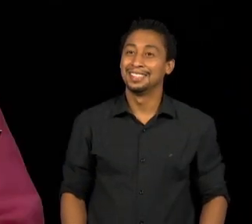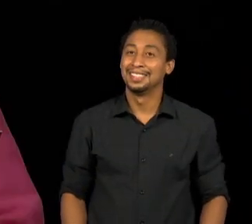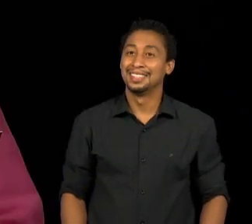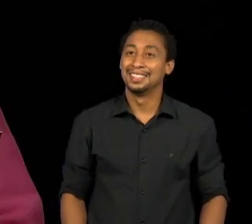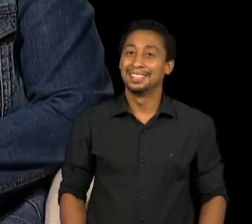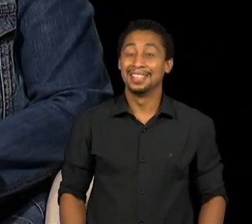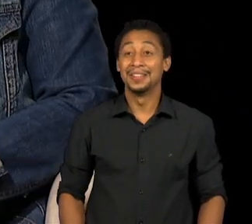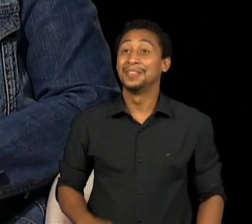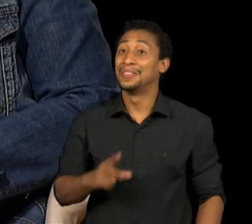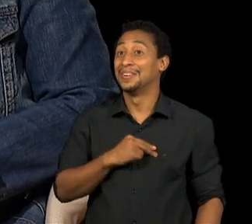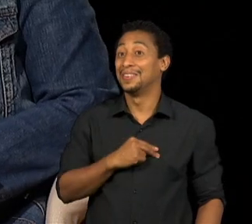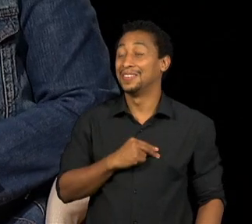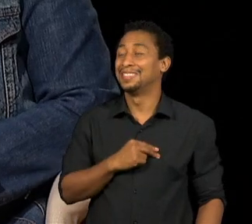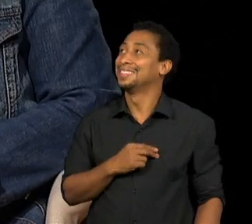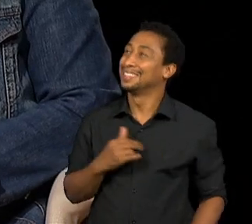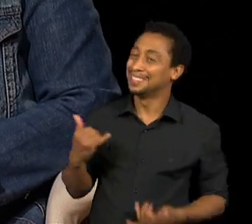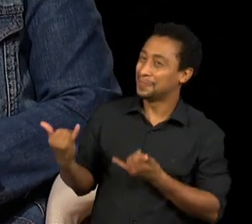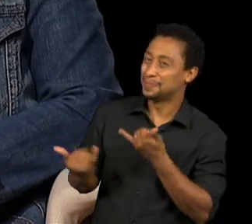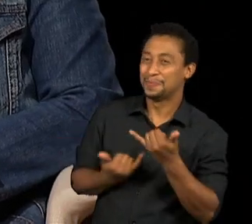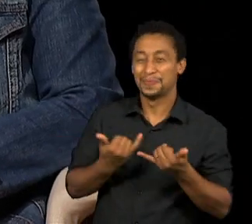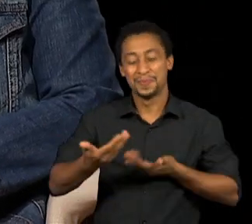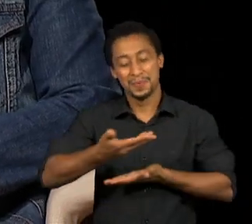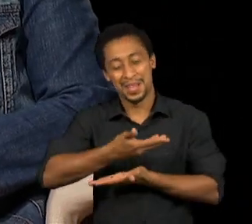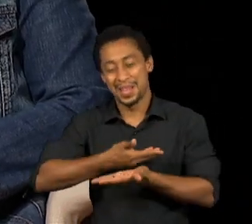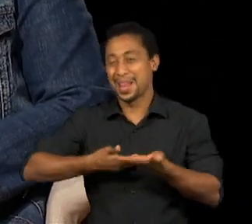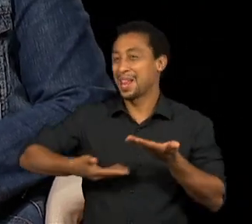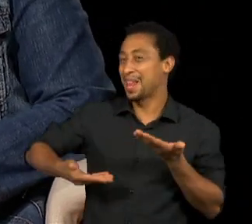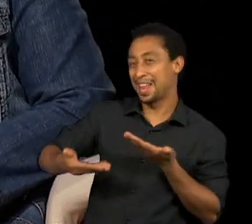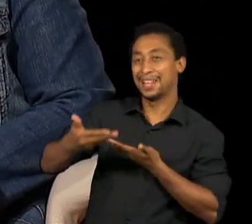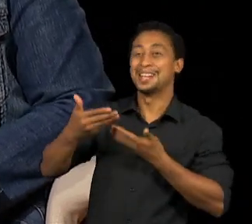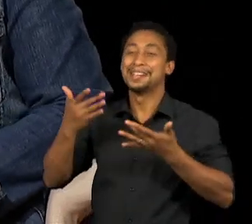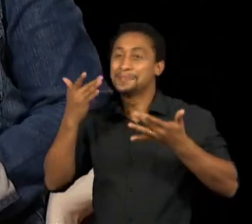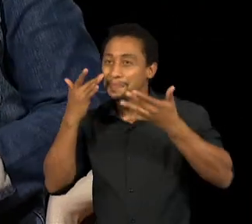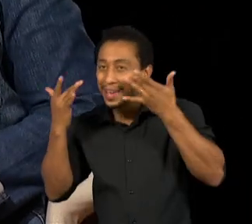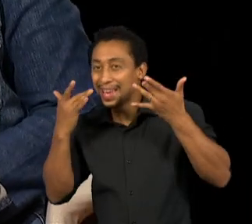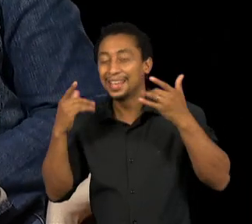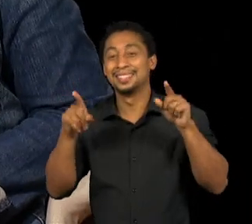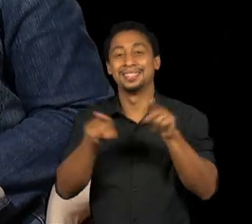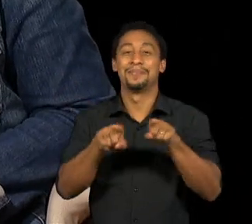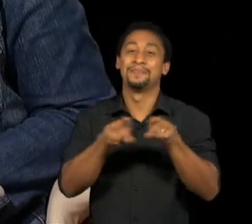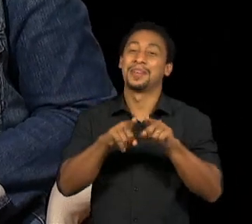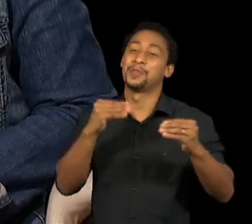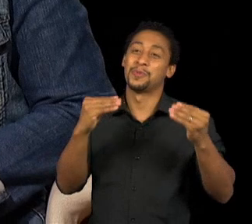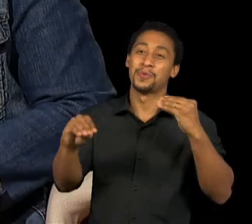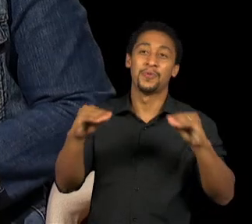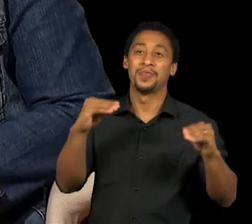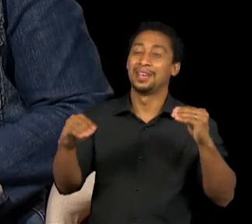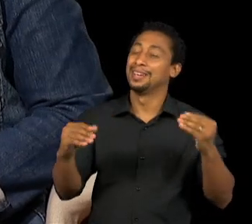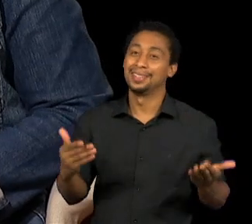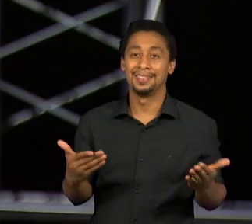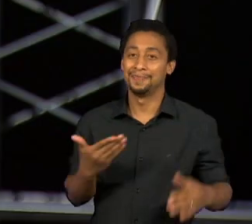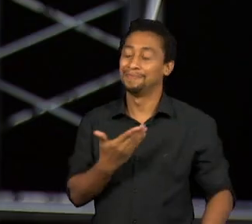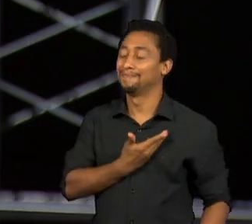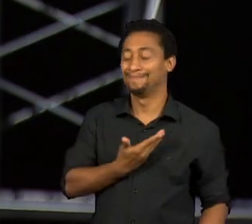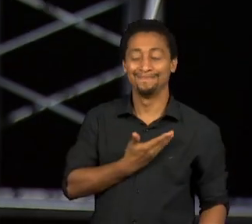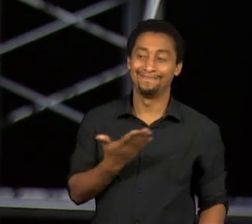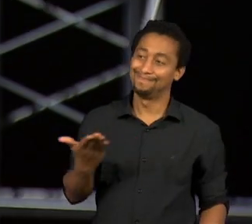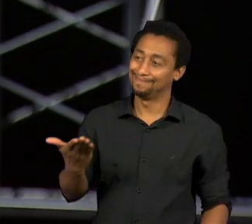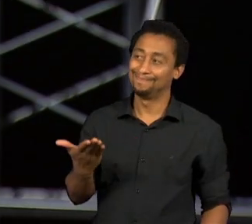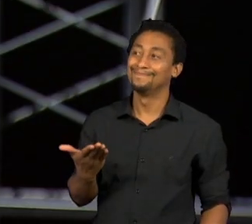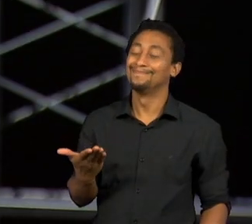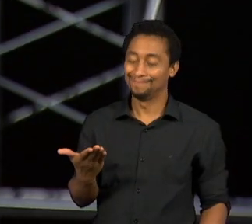A gente se divertiu muito também fazendo as peças e as novelas. E assim, uma grande colega, uma colega